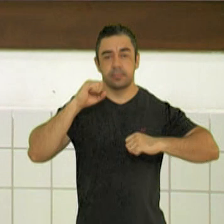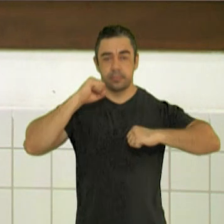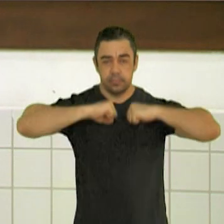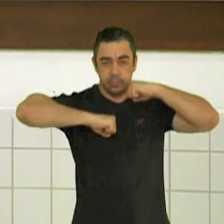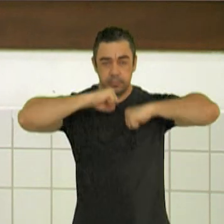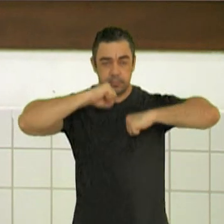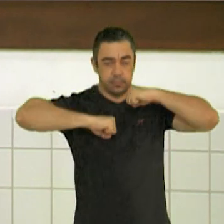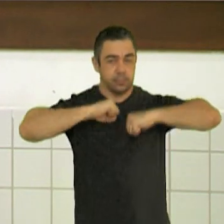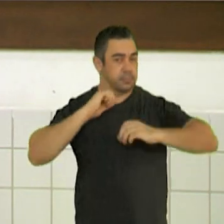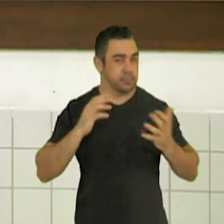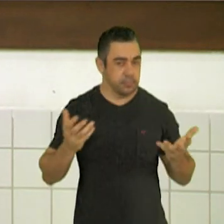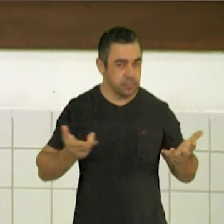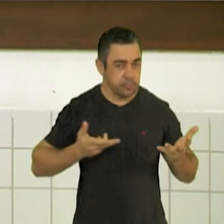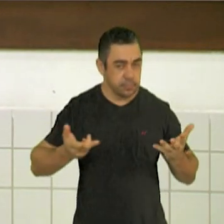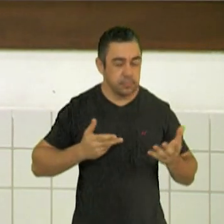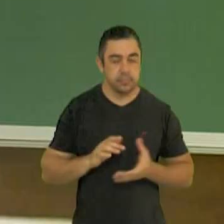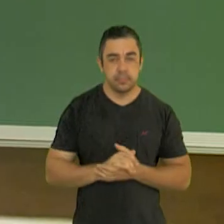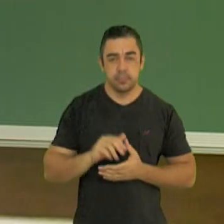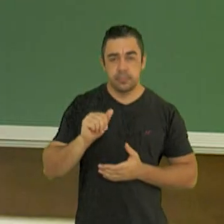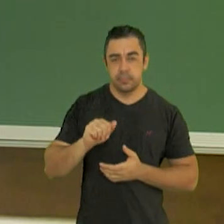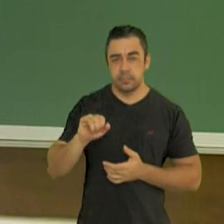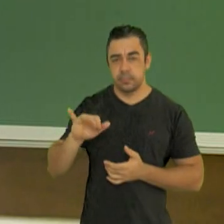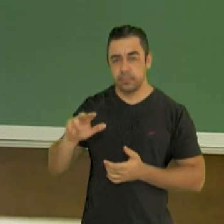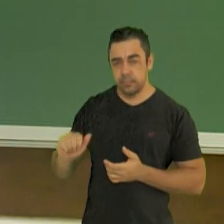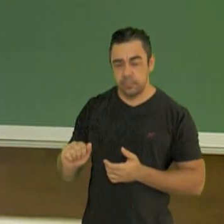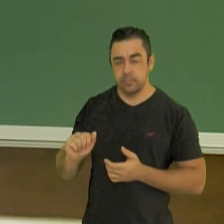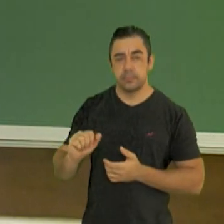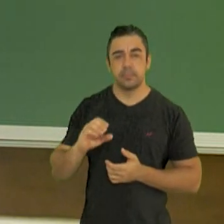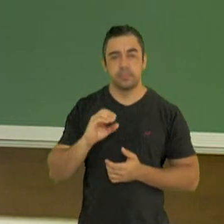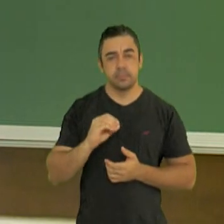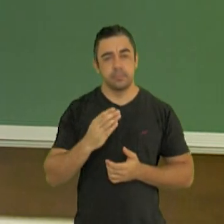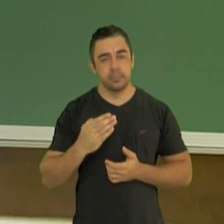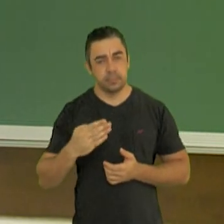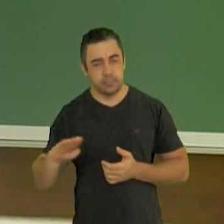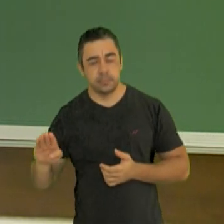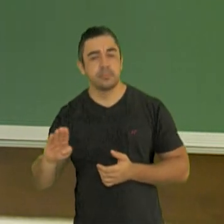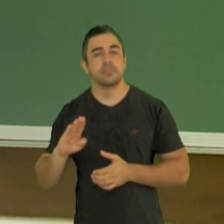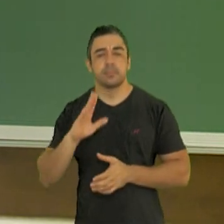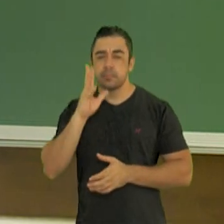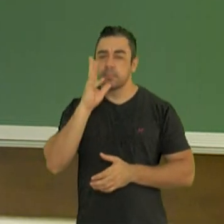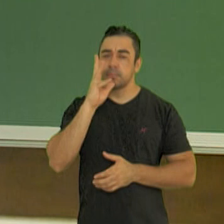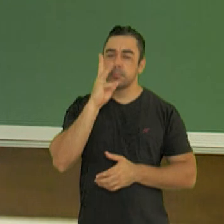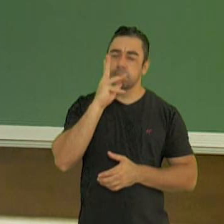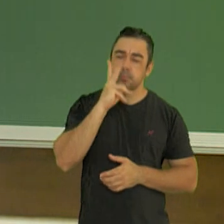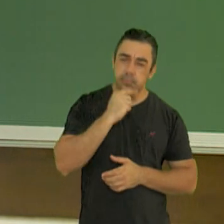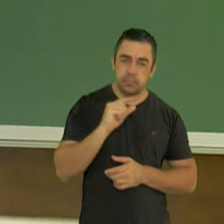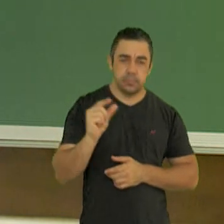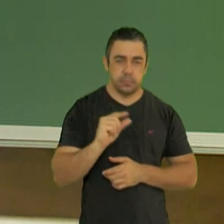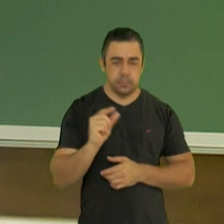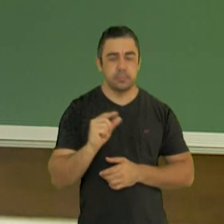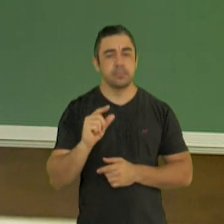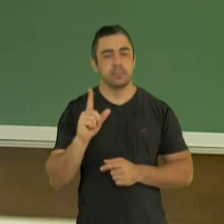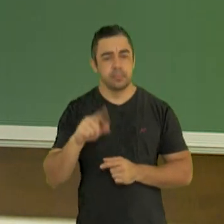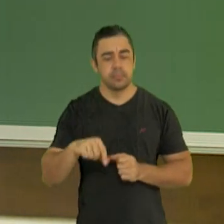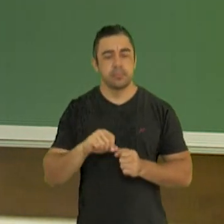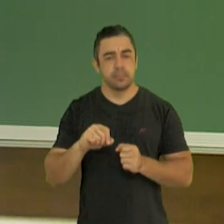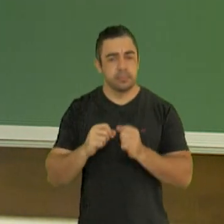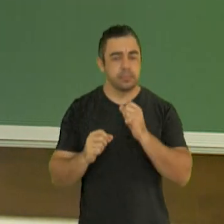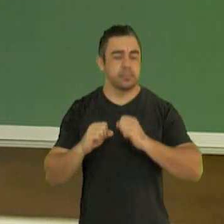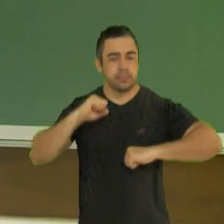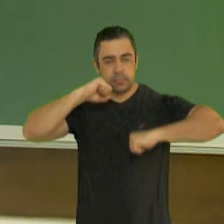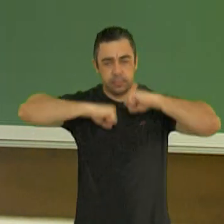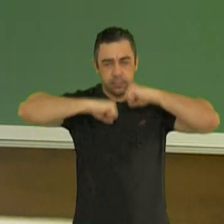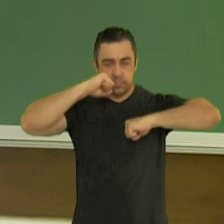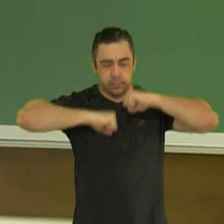mais desenvolvido, enquanto a Ásia e a Oceania, né, demoraram um pouquinho mais aí para constituir as suas atividades, desenvolver